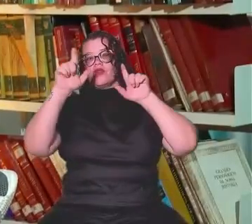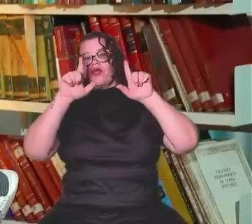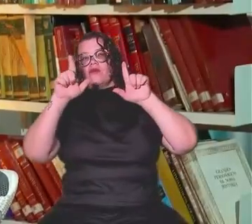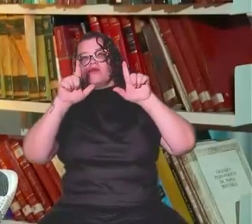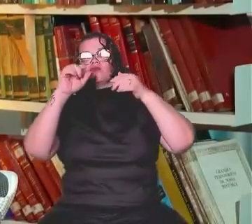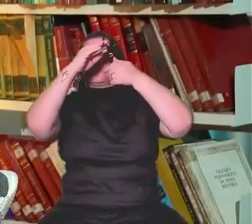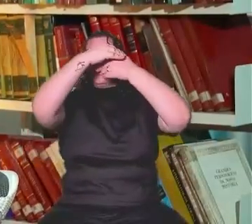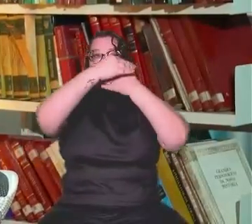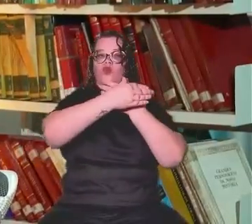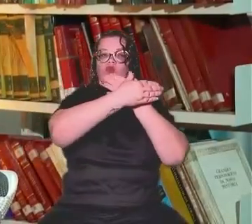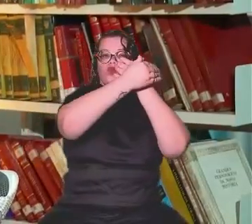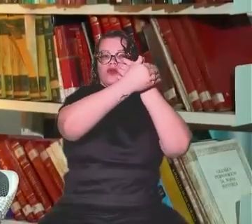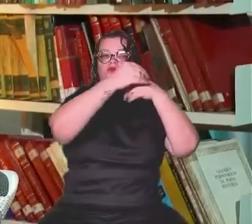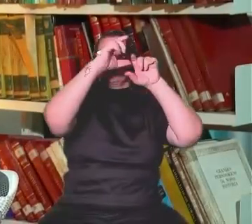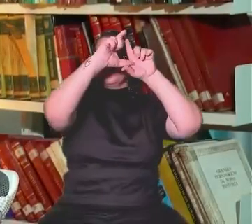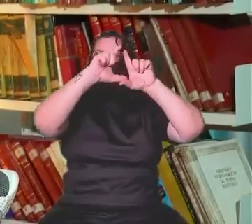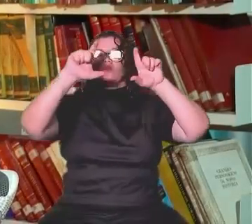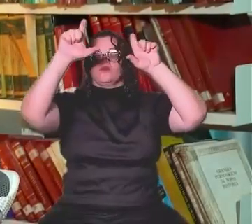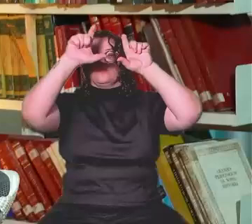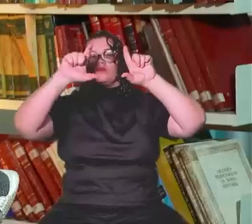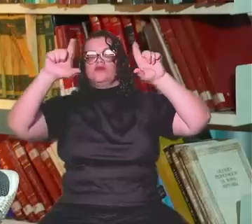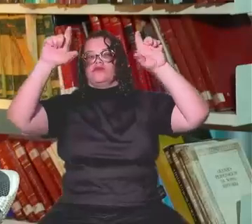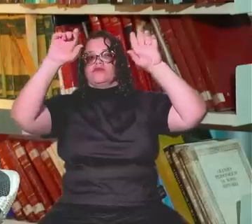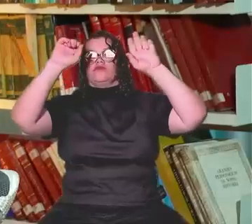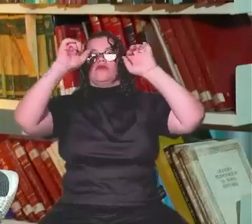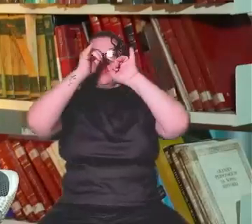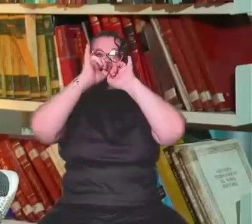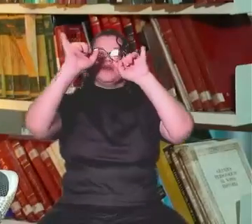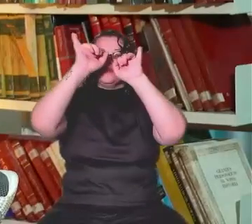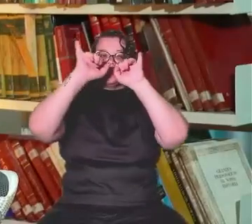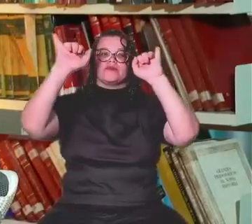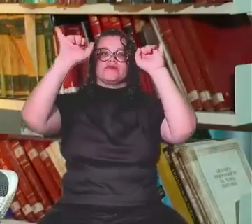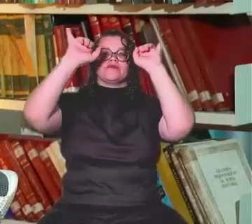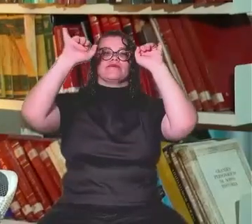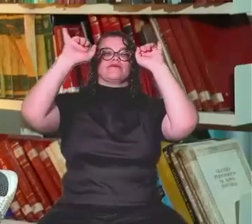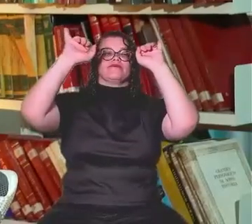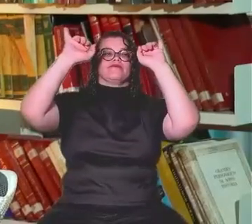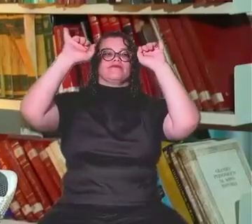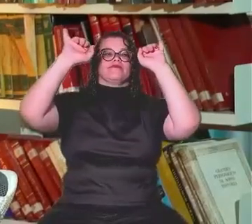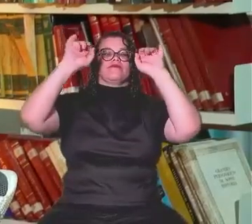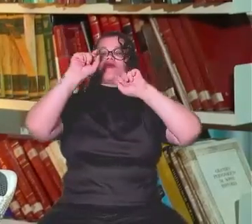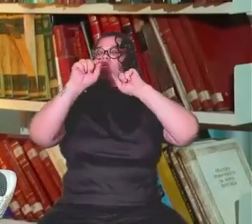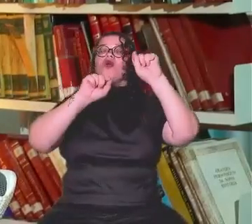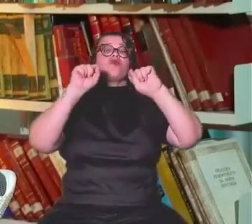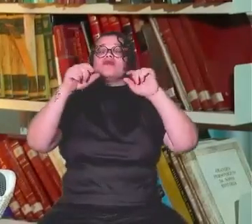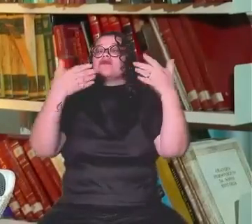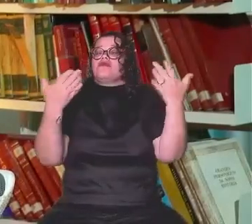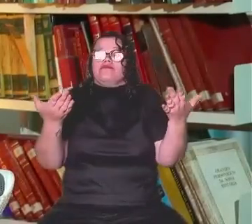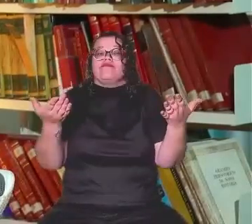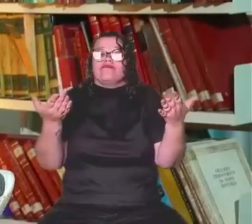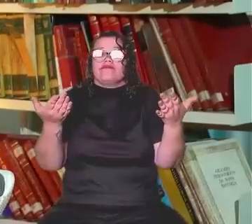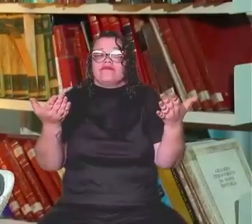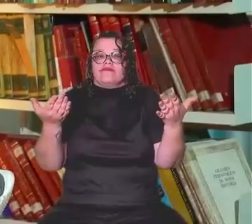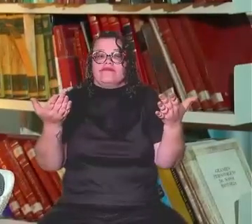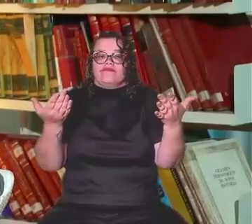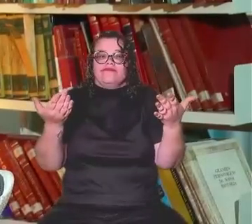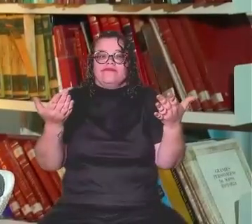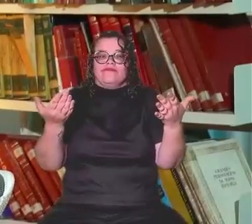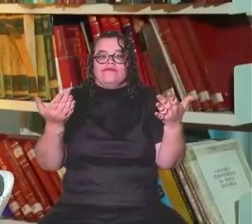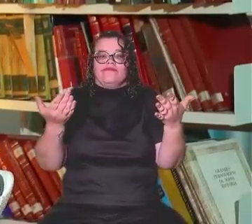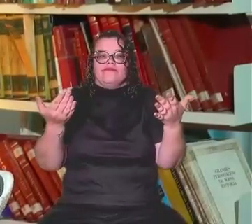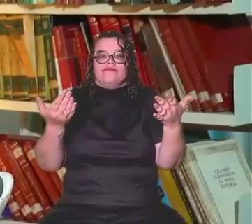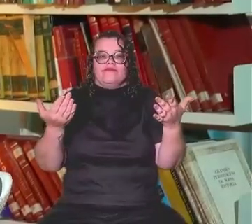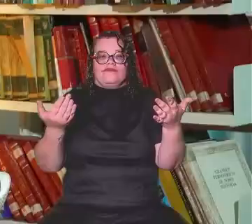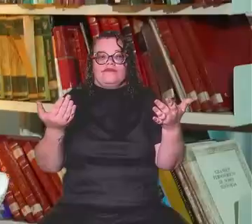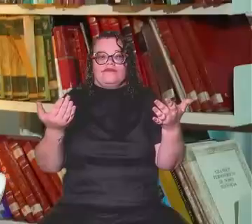No céu da propaganda, aves anunciam a glória. O que andam dizendo por aí?